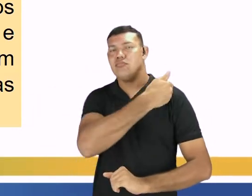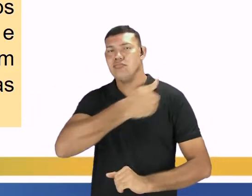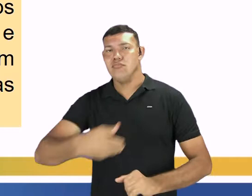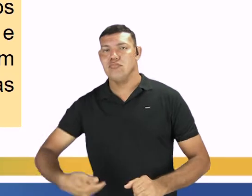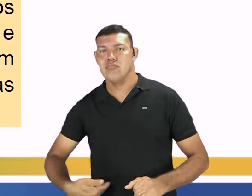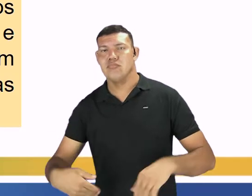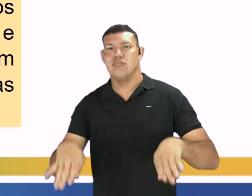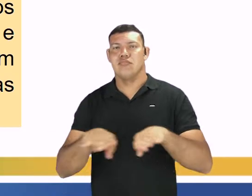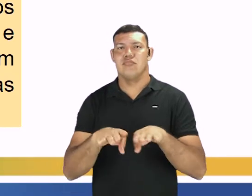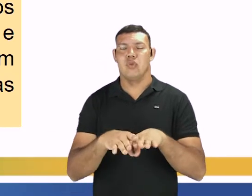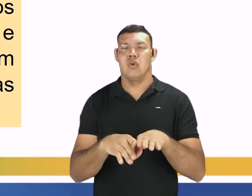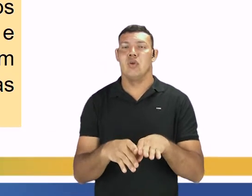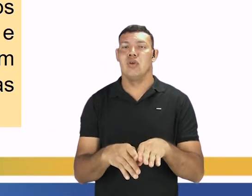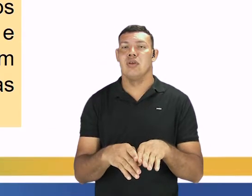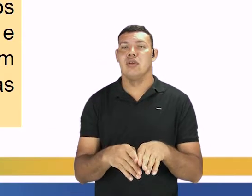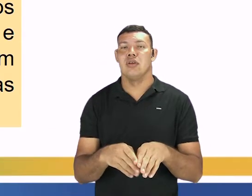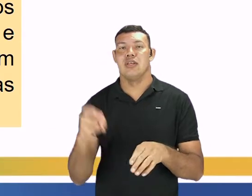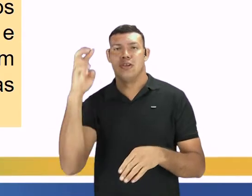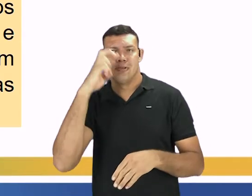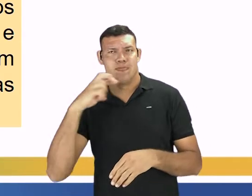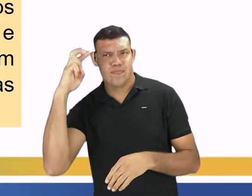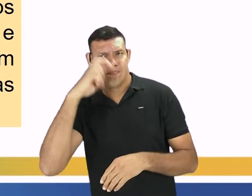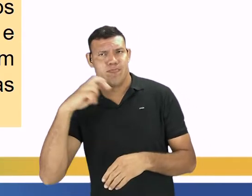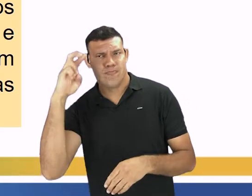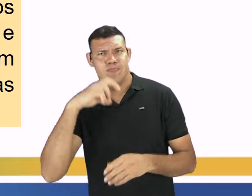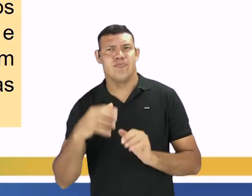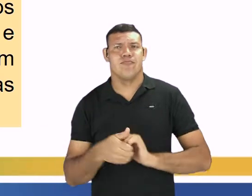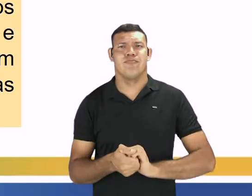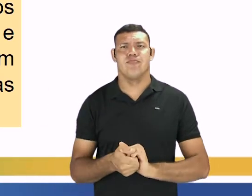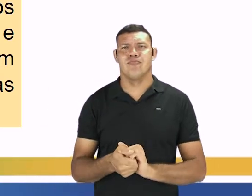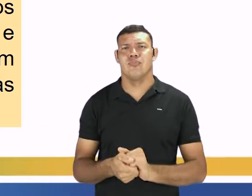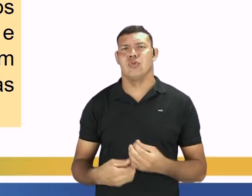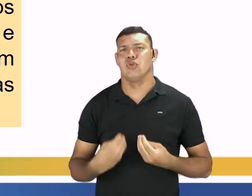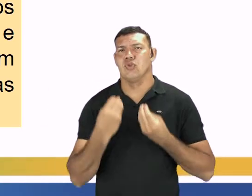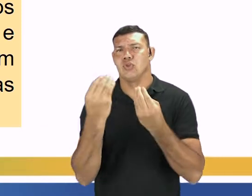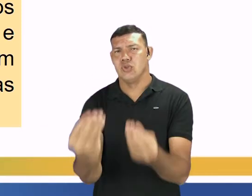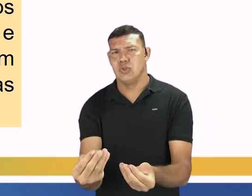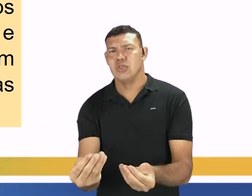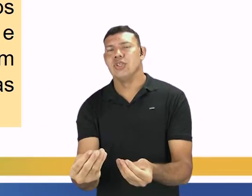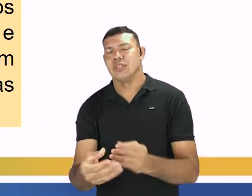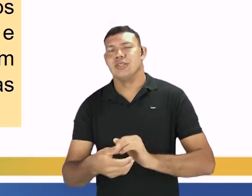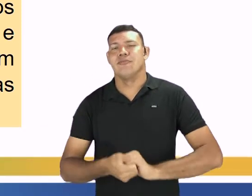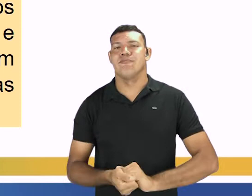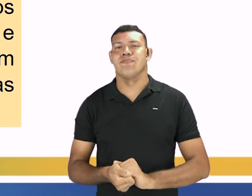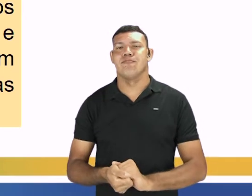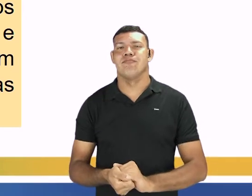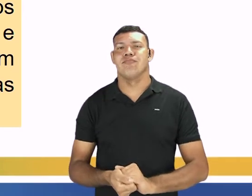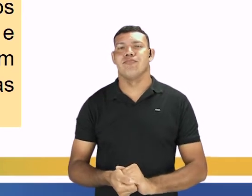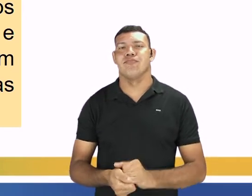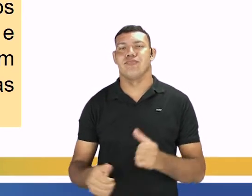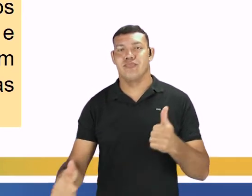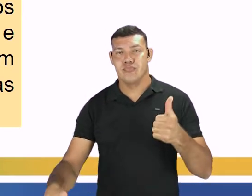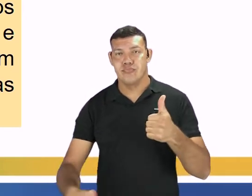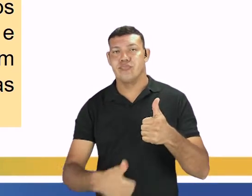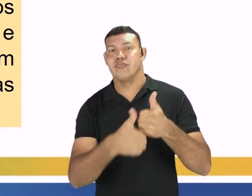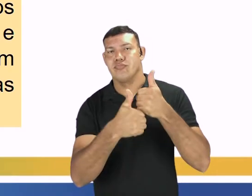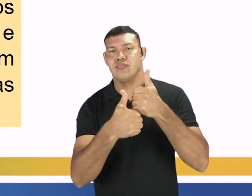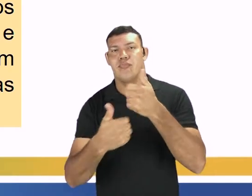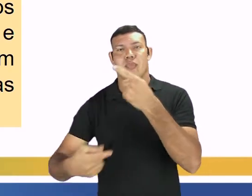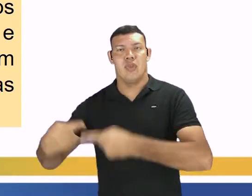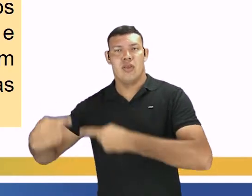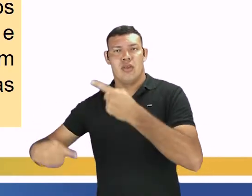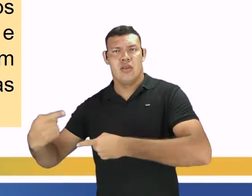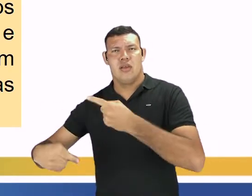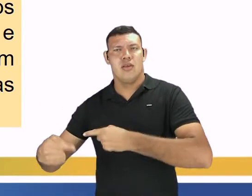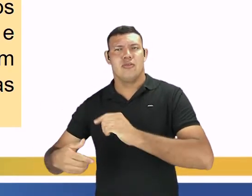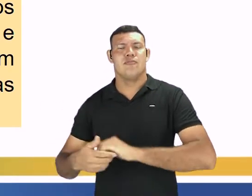né? Vantagens econômicas, obras, donativos e outras coisas, em troca aí do apoio político, sendo